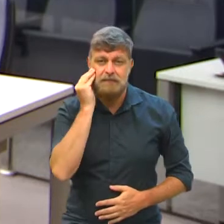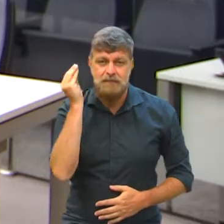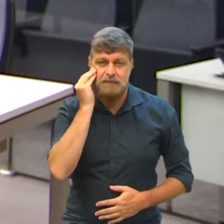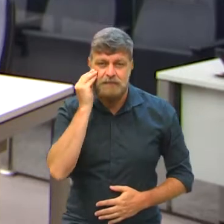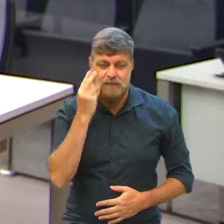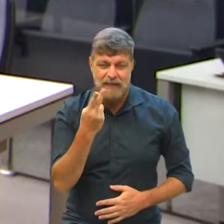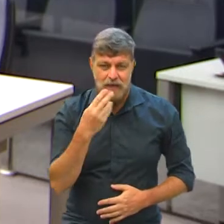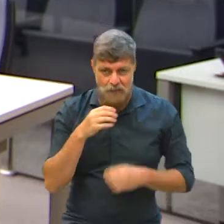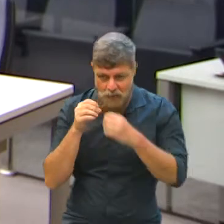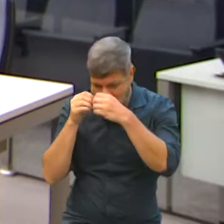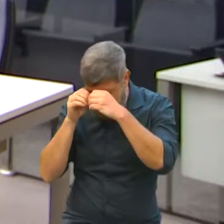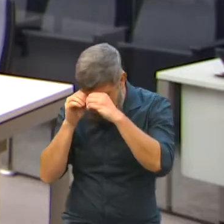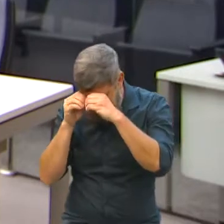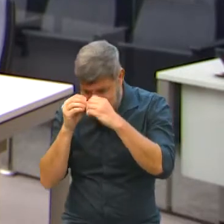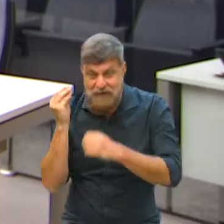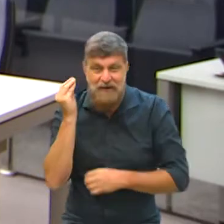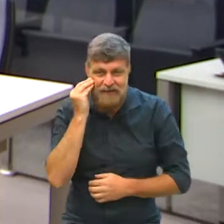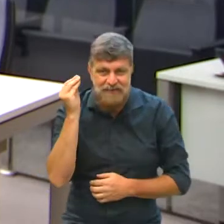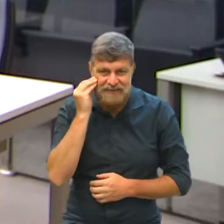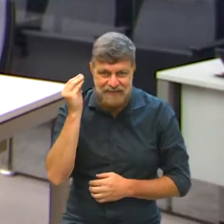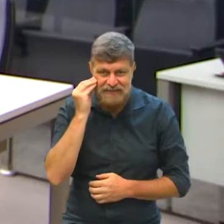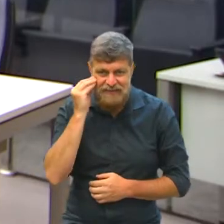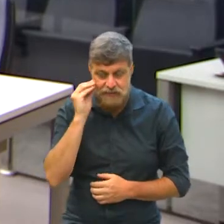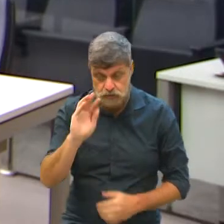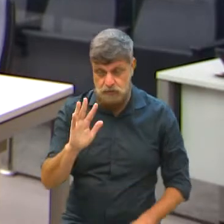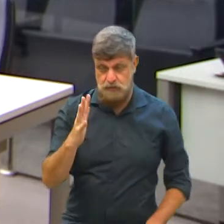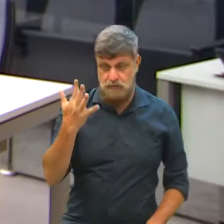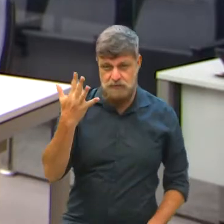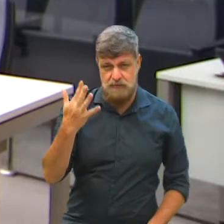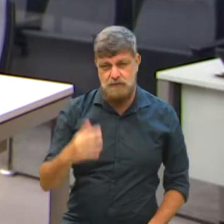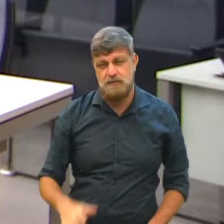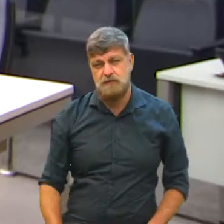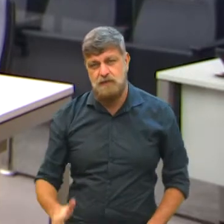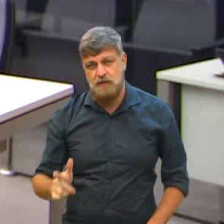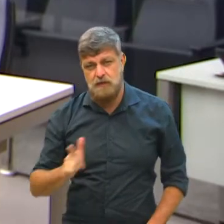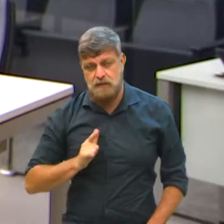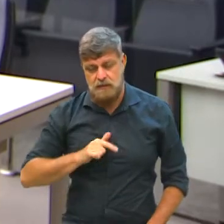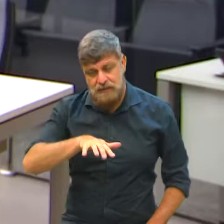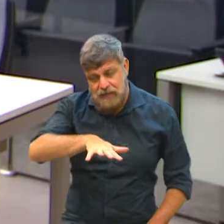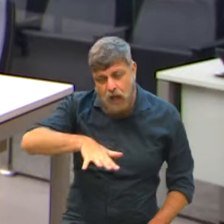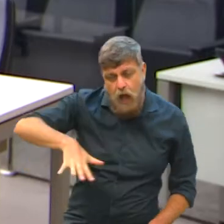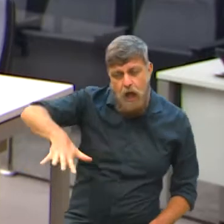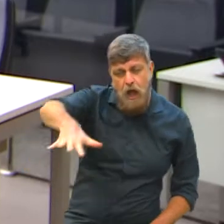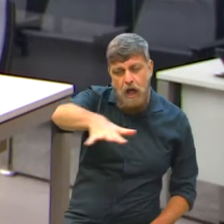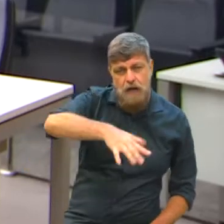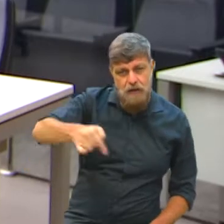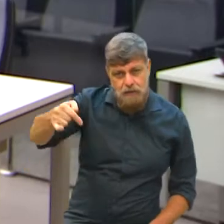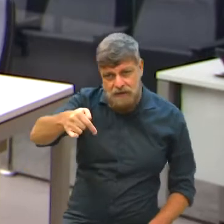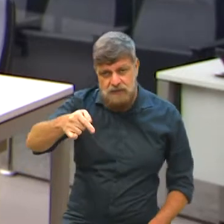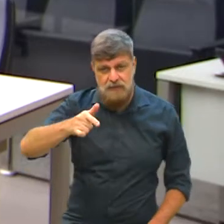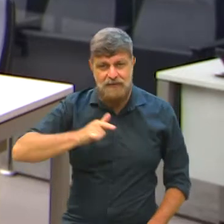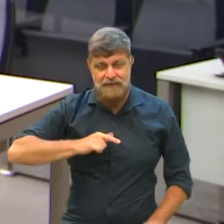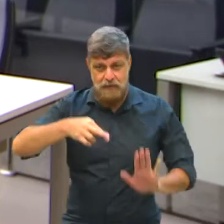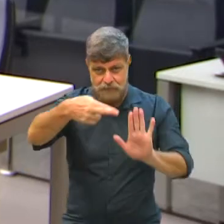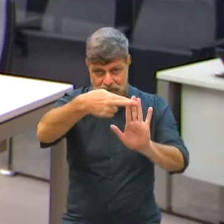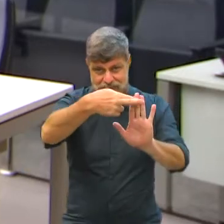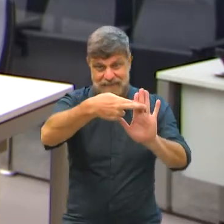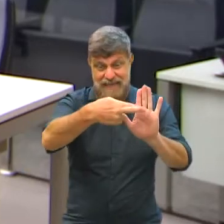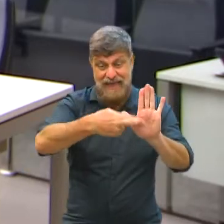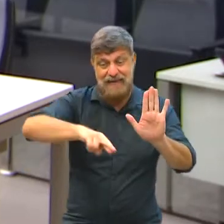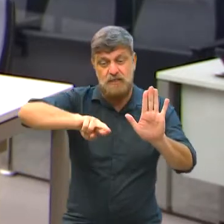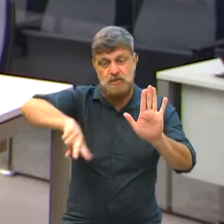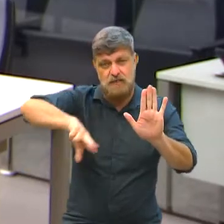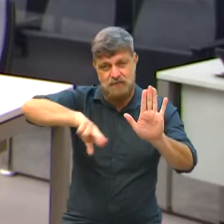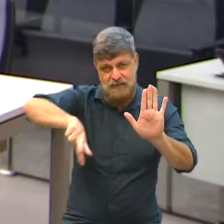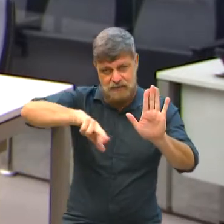experimento então é uma espécie de um laboratório que vai ser feito e nesse ambiente vai ter uma